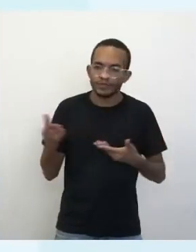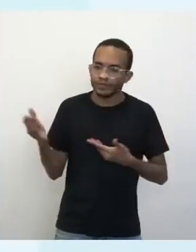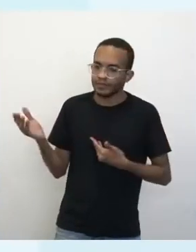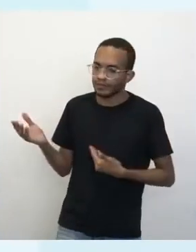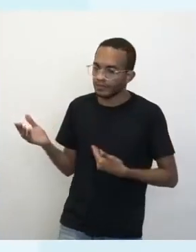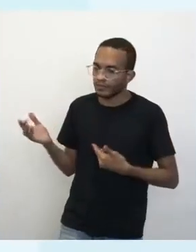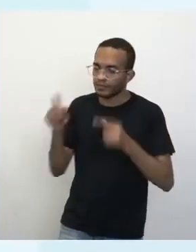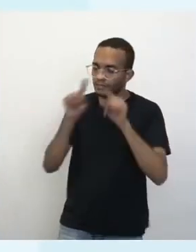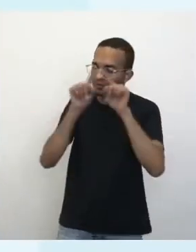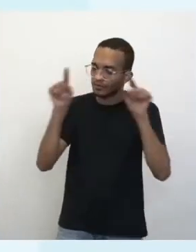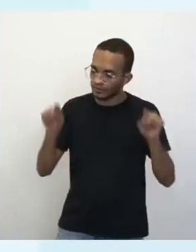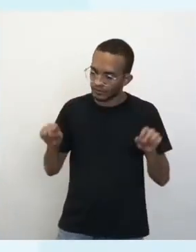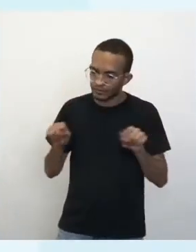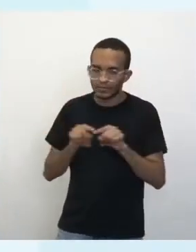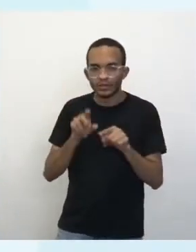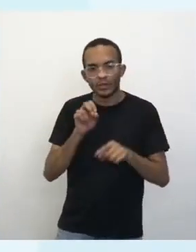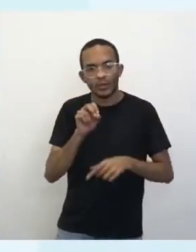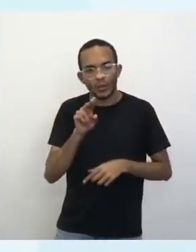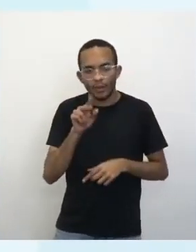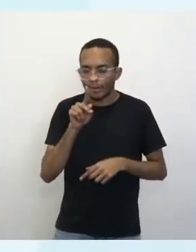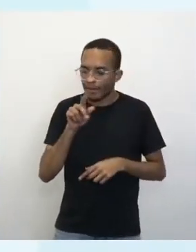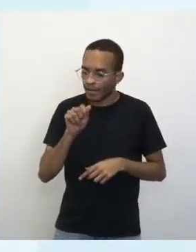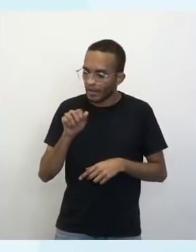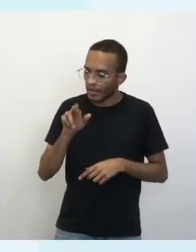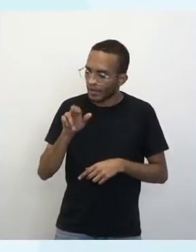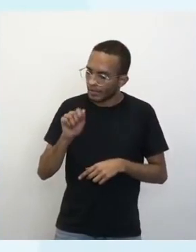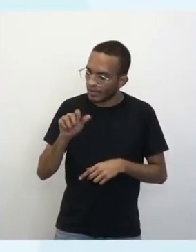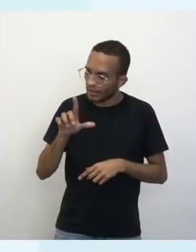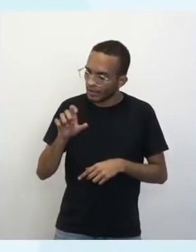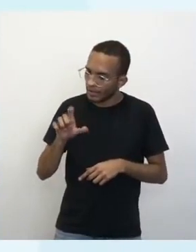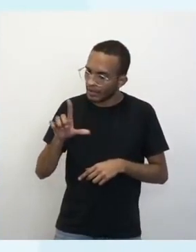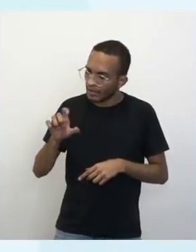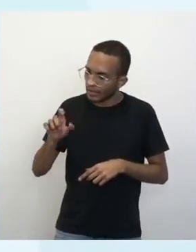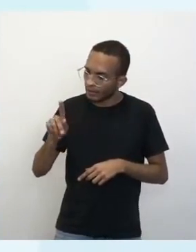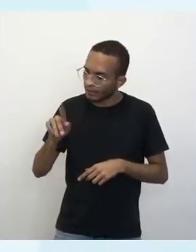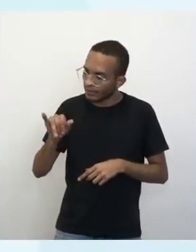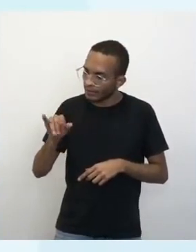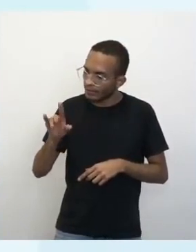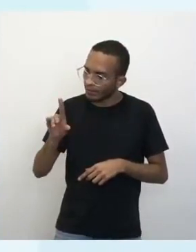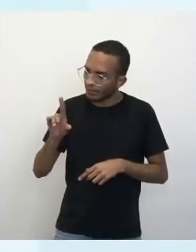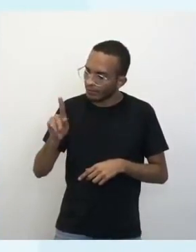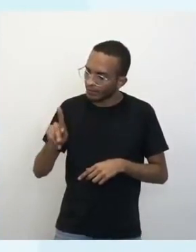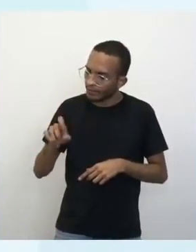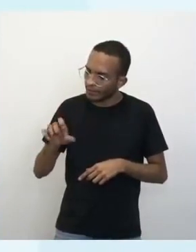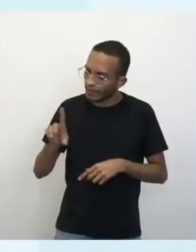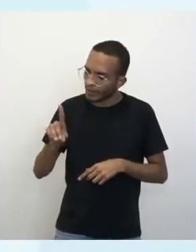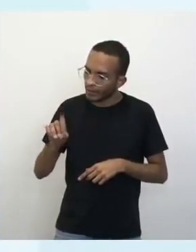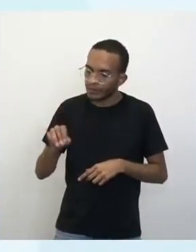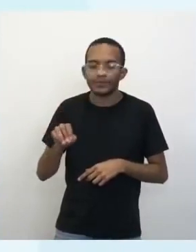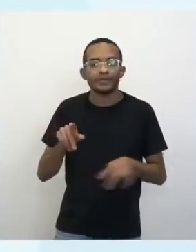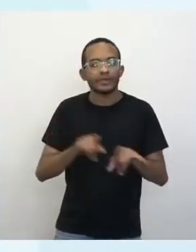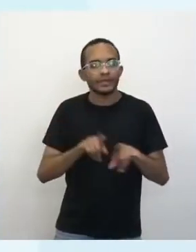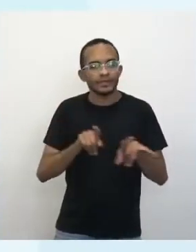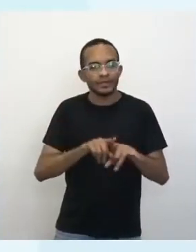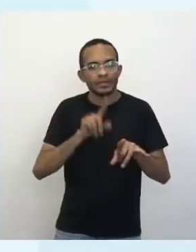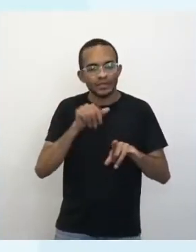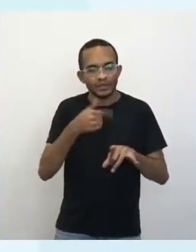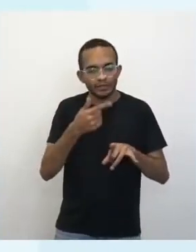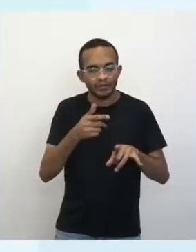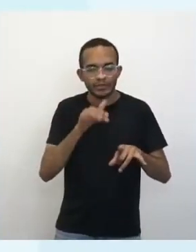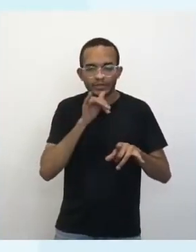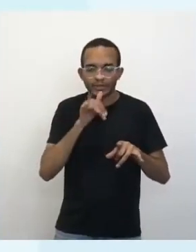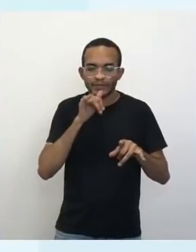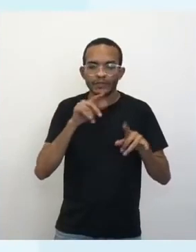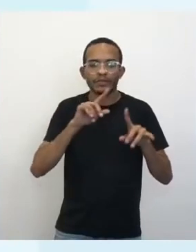falar que é um cubo ou um paralelepípedo de base quadrada, e você recortar ele até formar